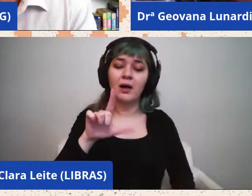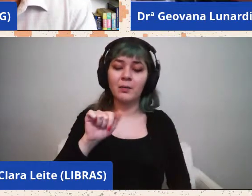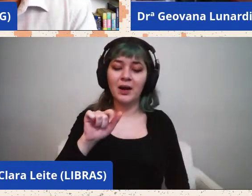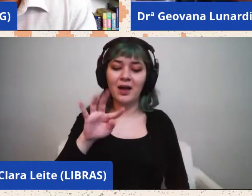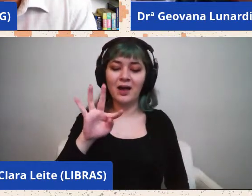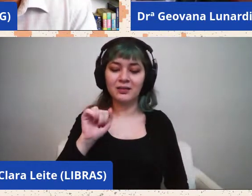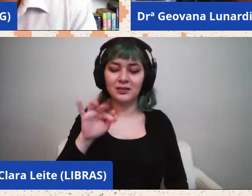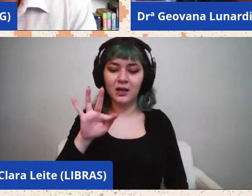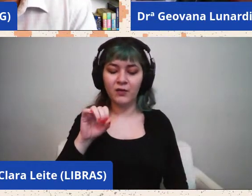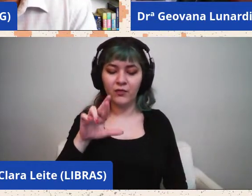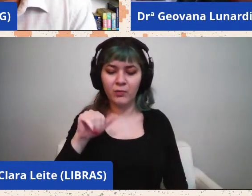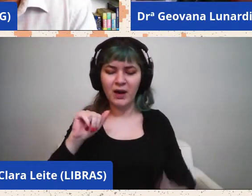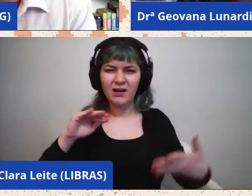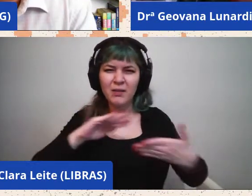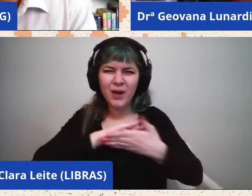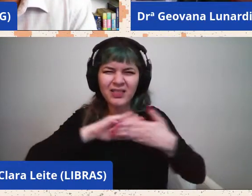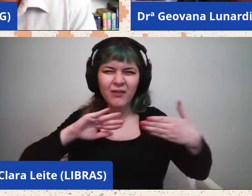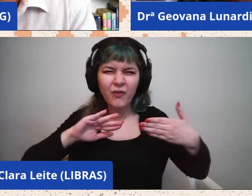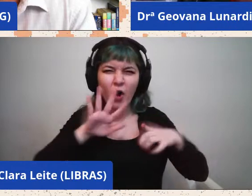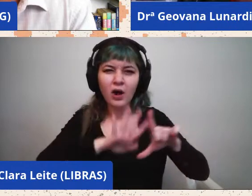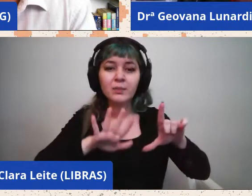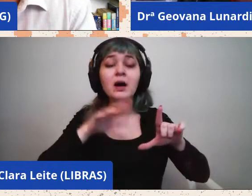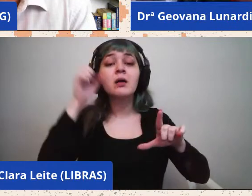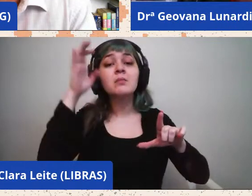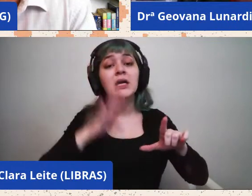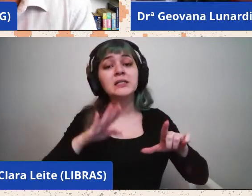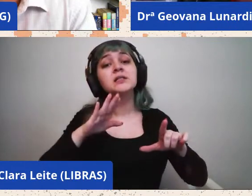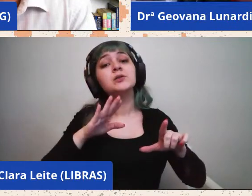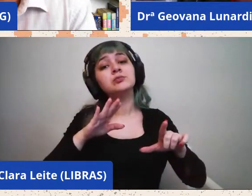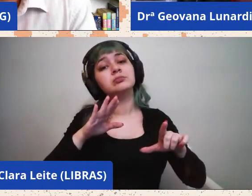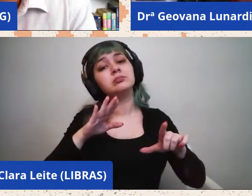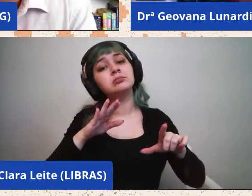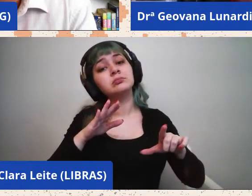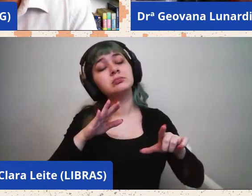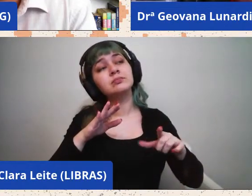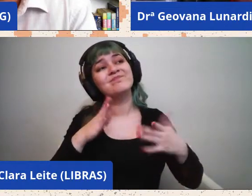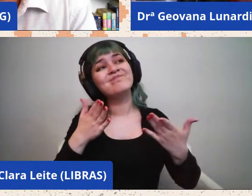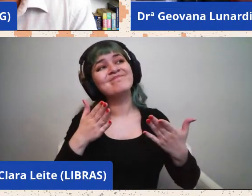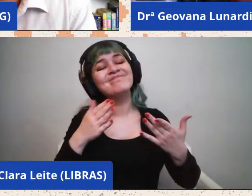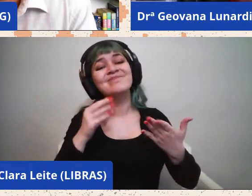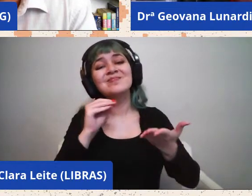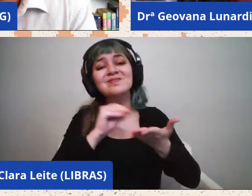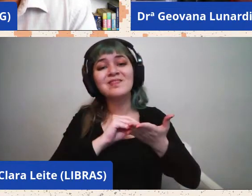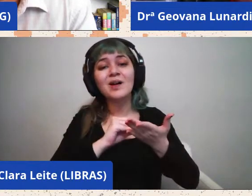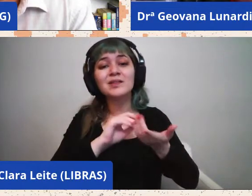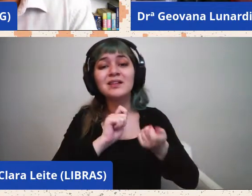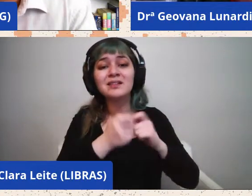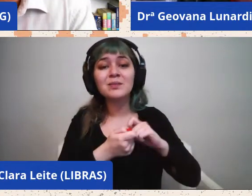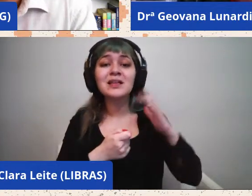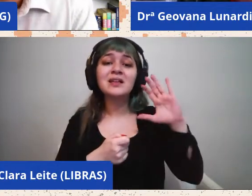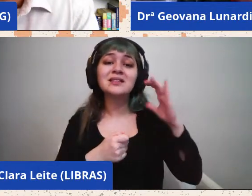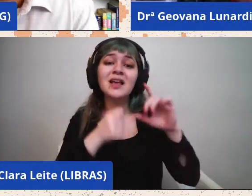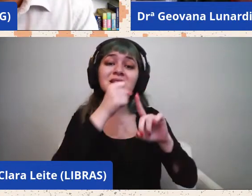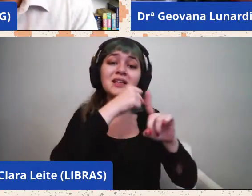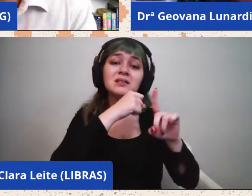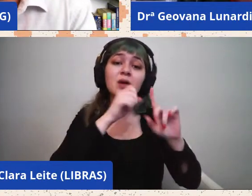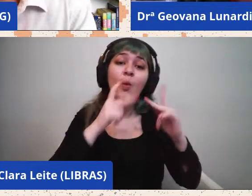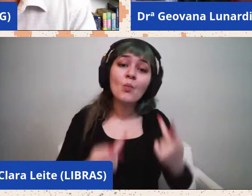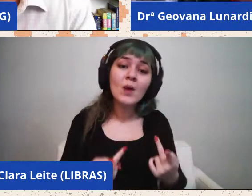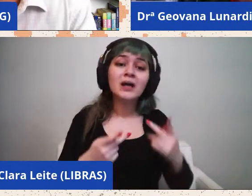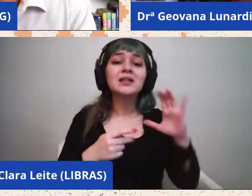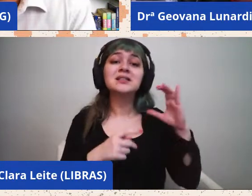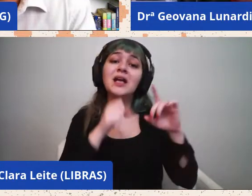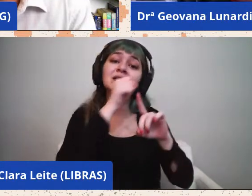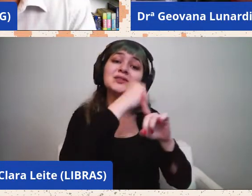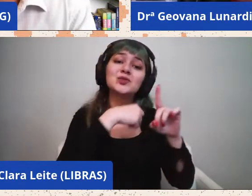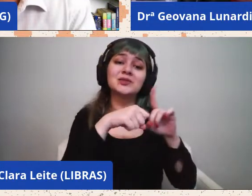que a plataforma ela não é nada adequada para as ciências humanas e sociais. Então, o que